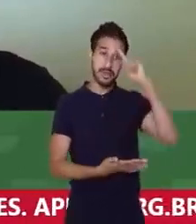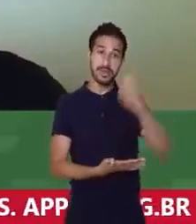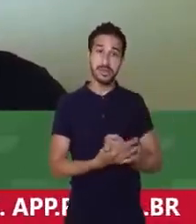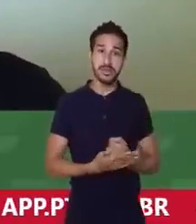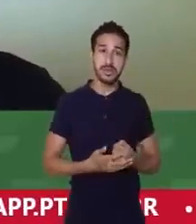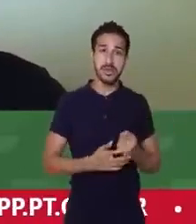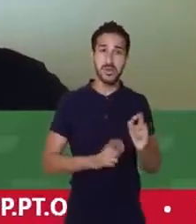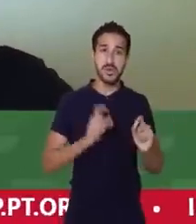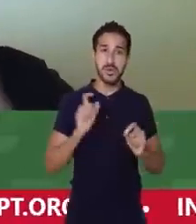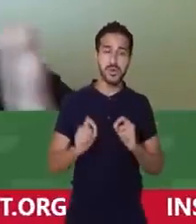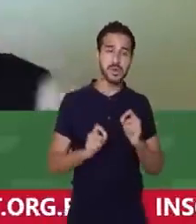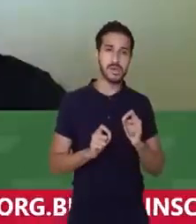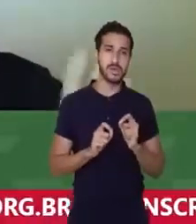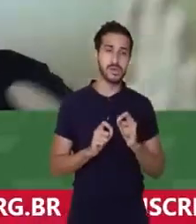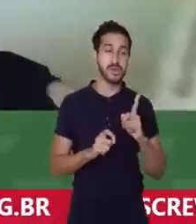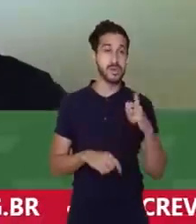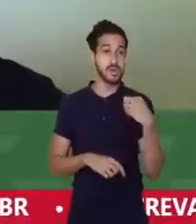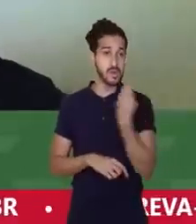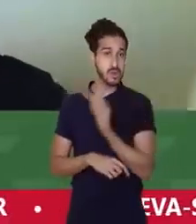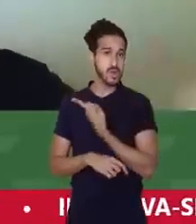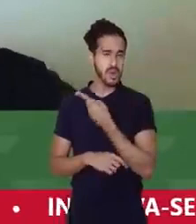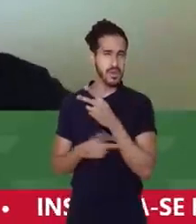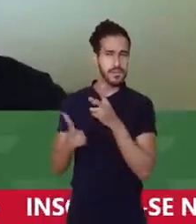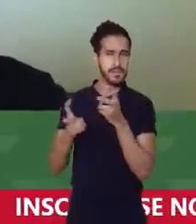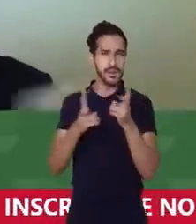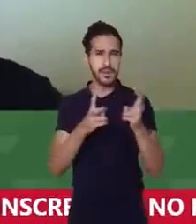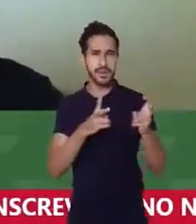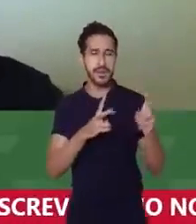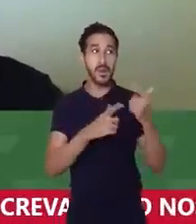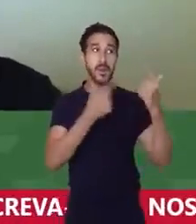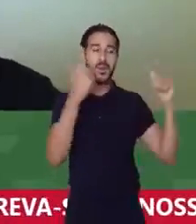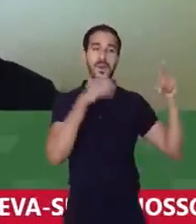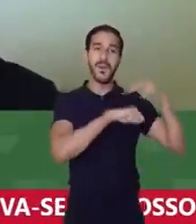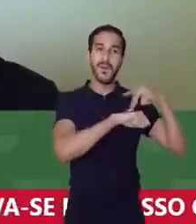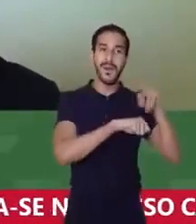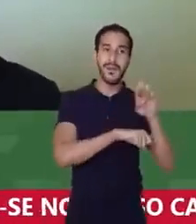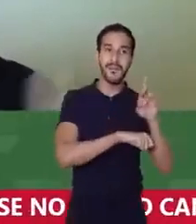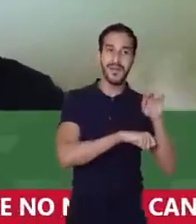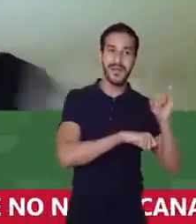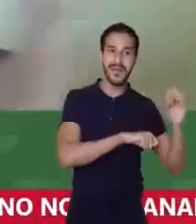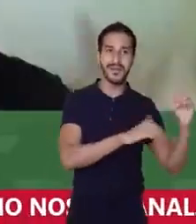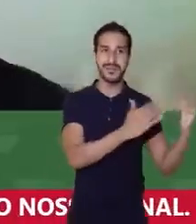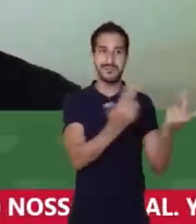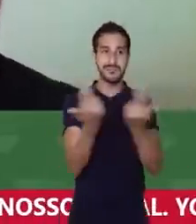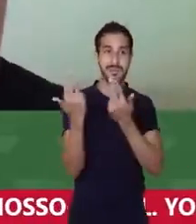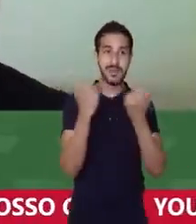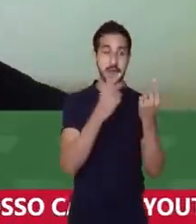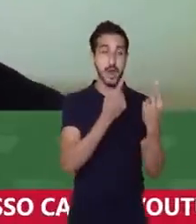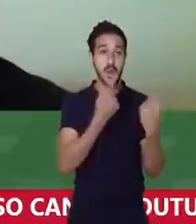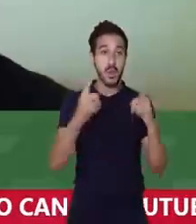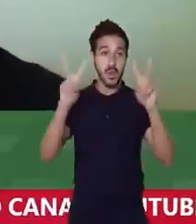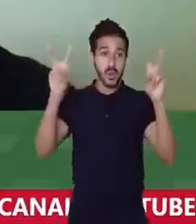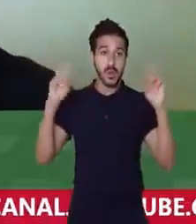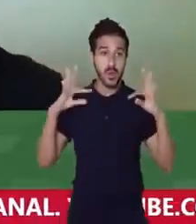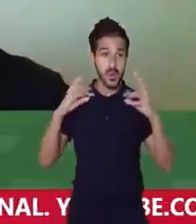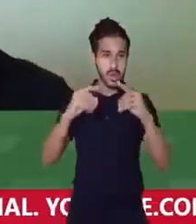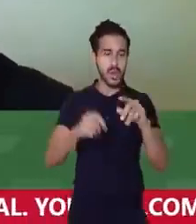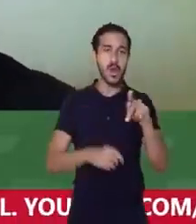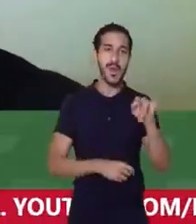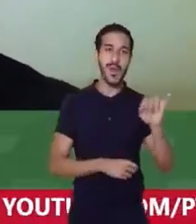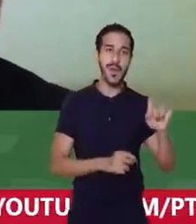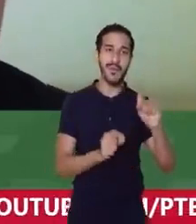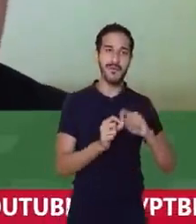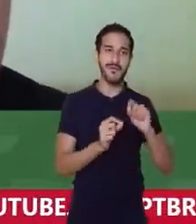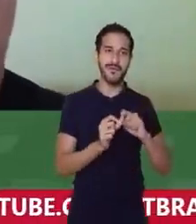no sentido de que nós encarávamos os demais países BRICS como iguais. Contra tudo isso, o golpe foi